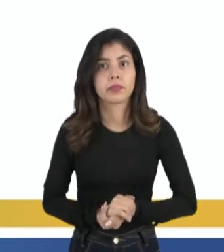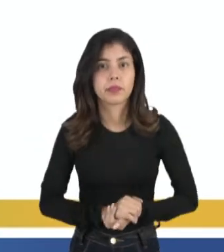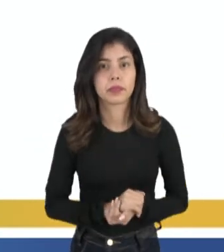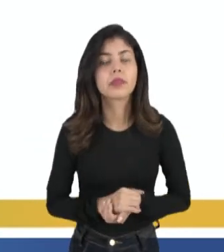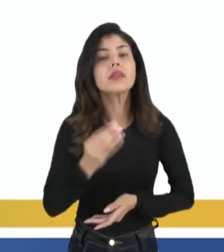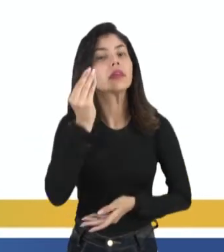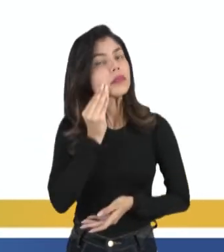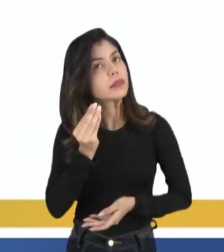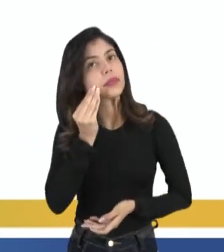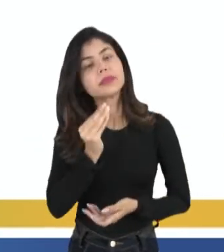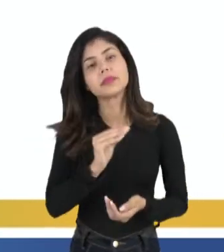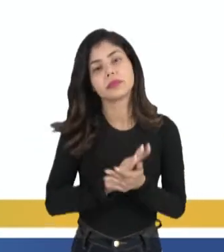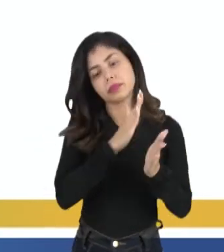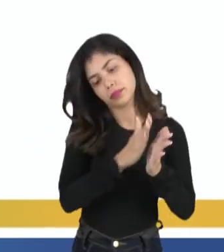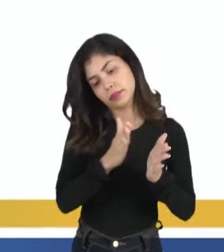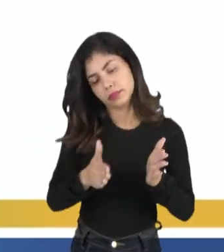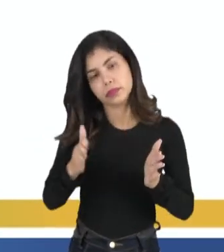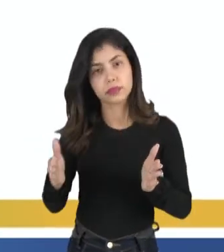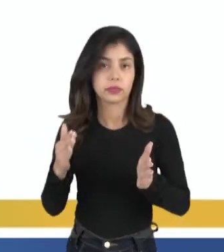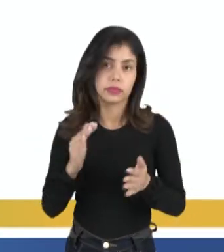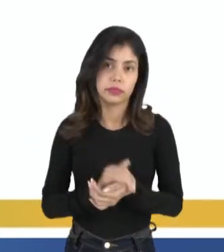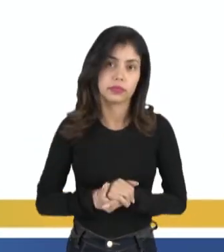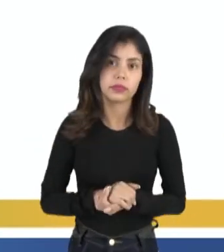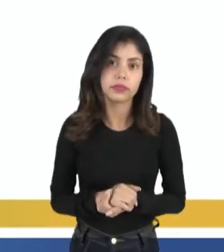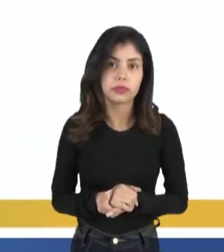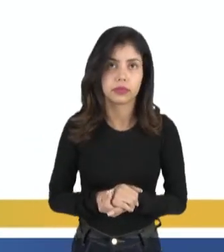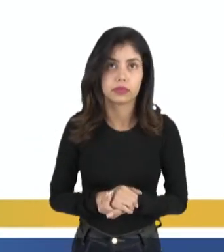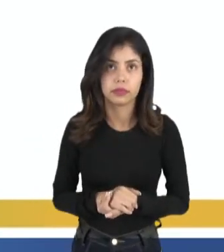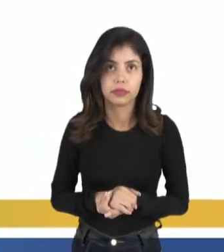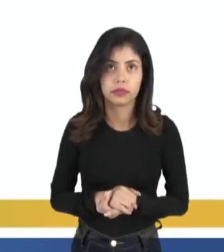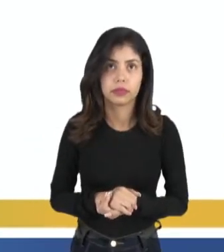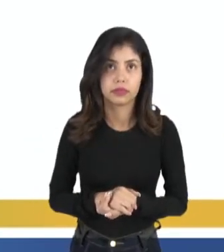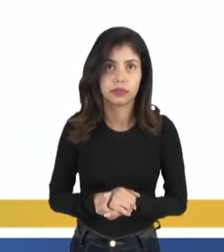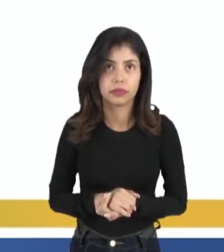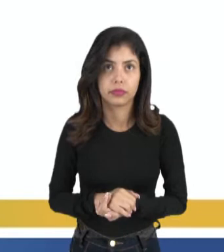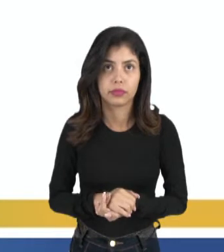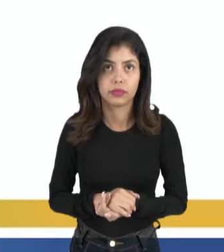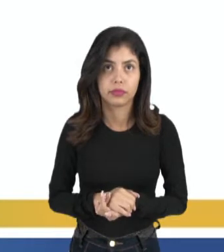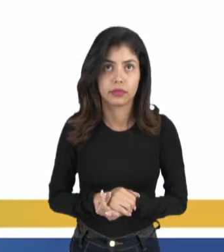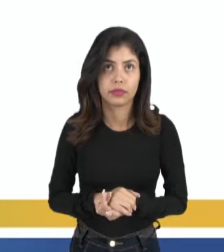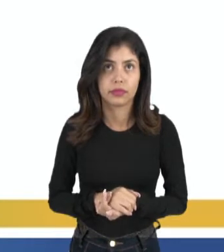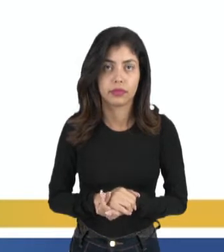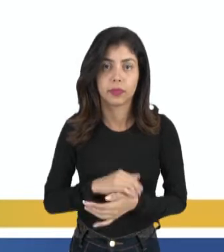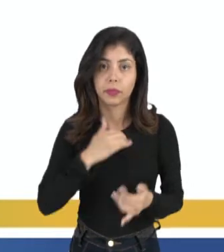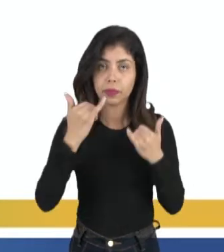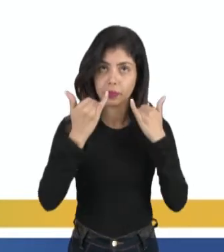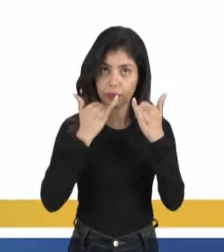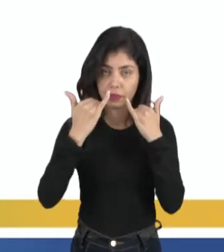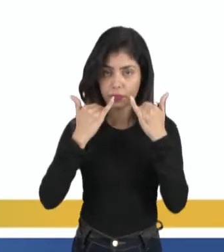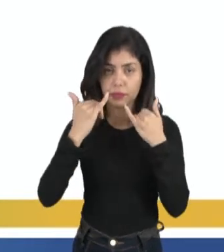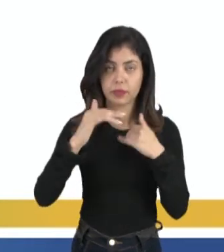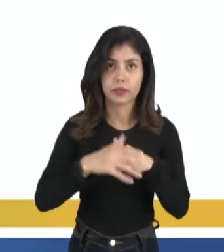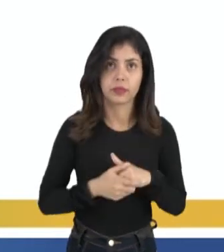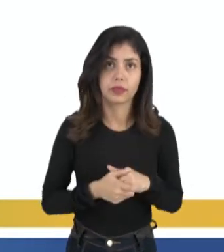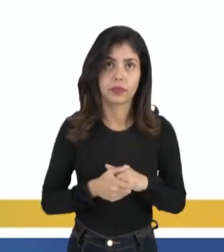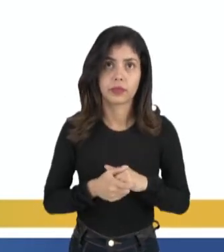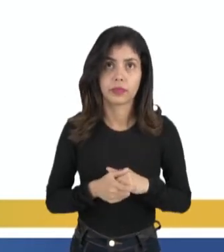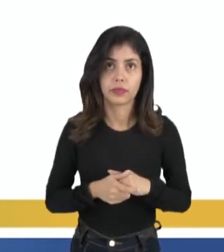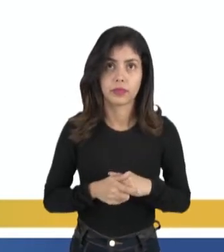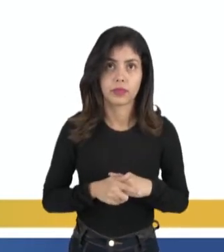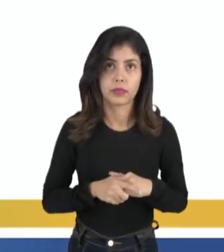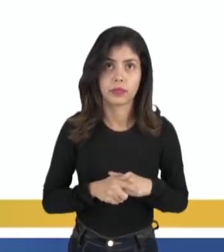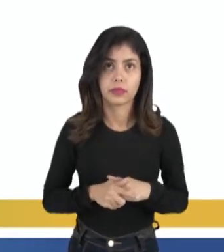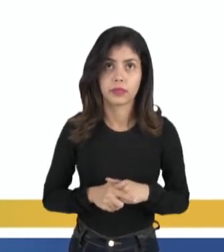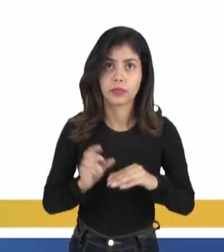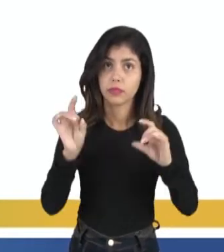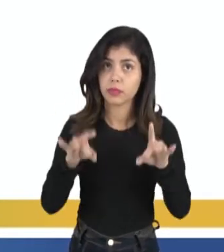e tentou para passar uma é é uma informação a partir